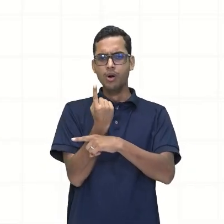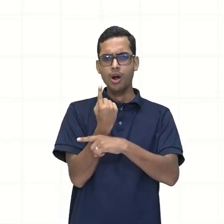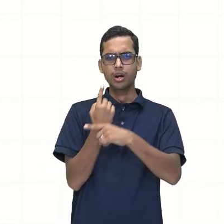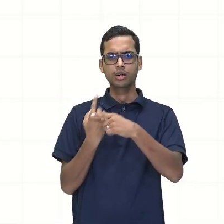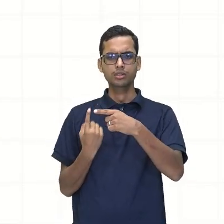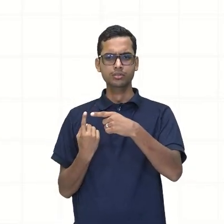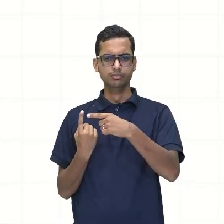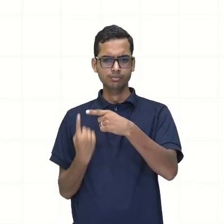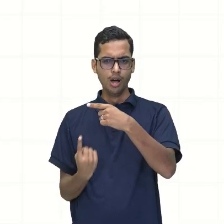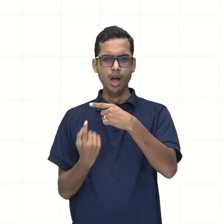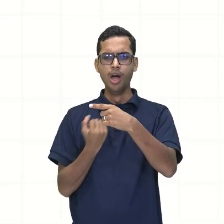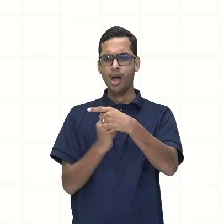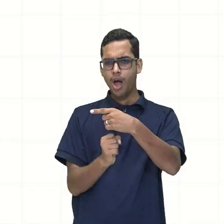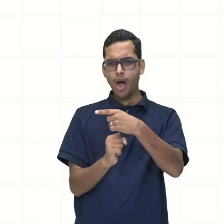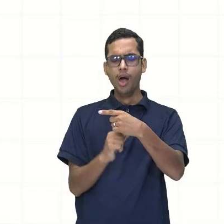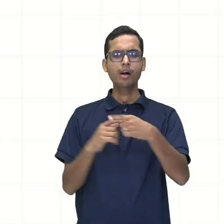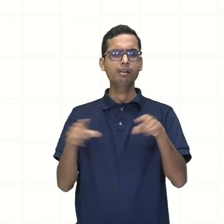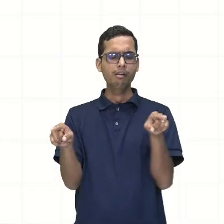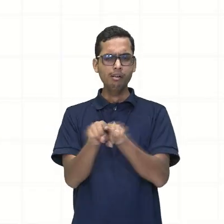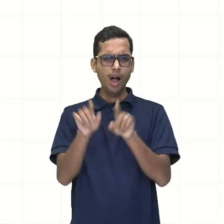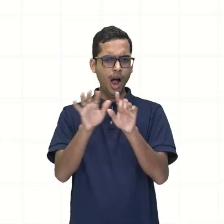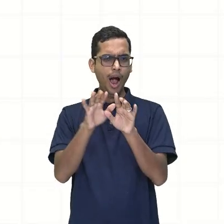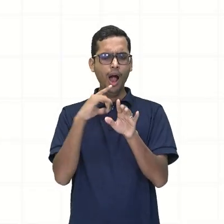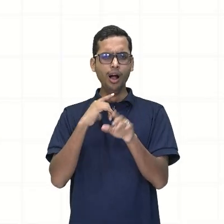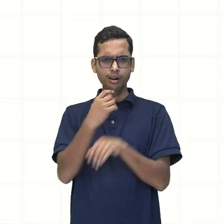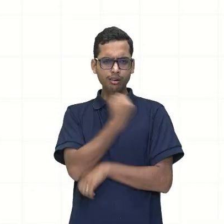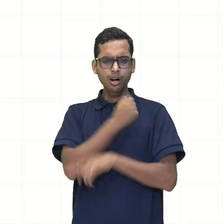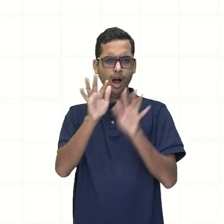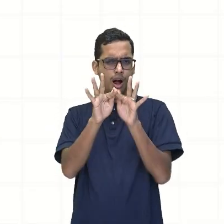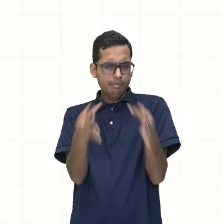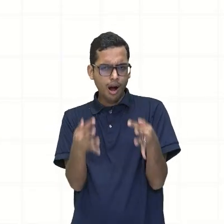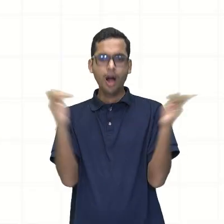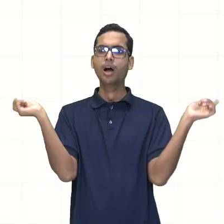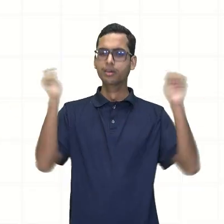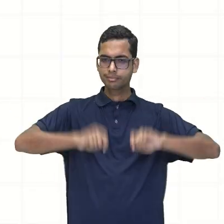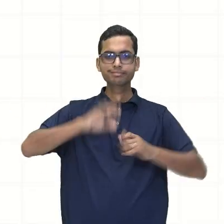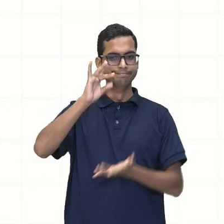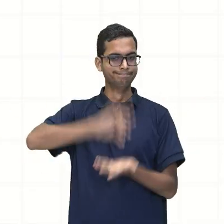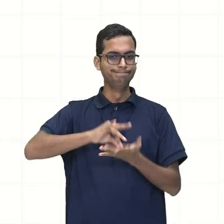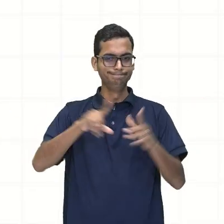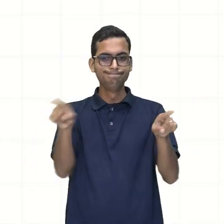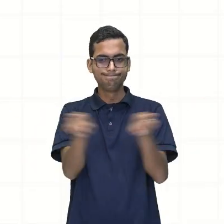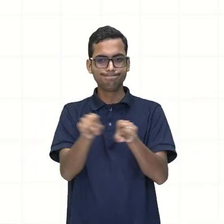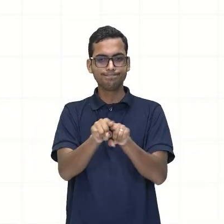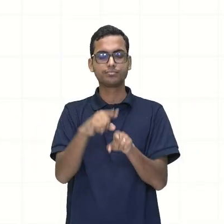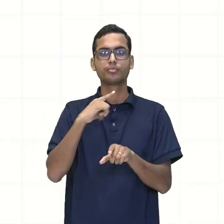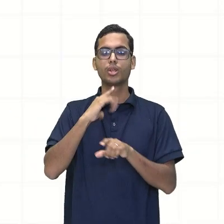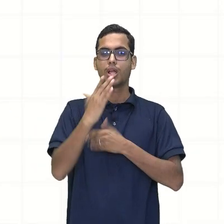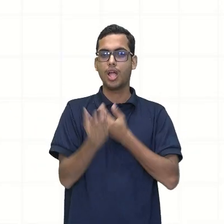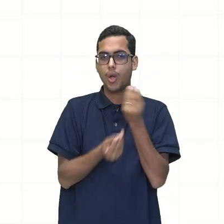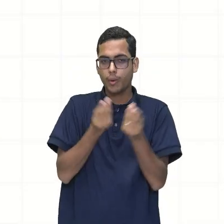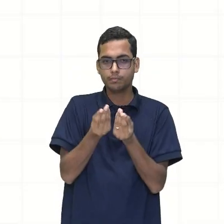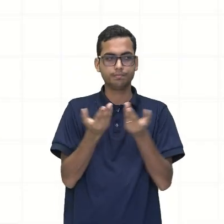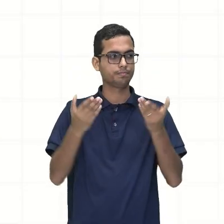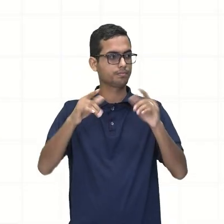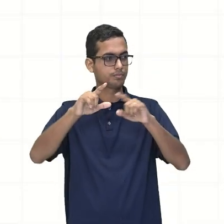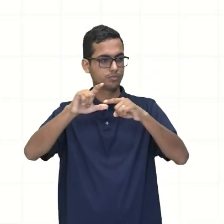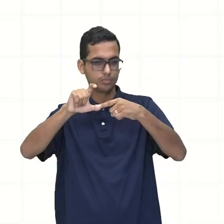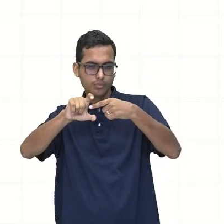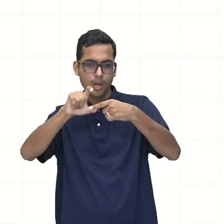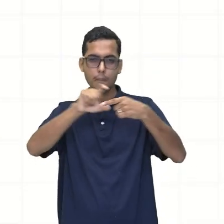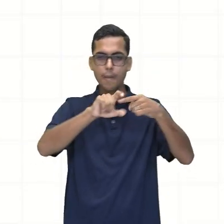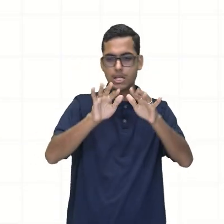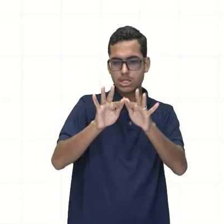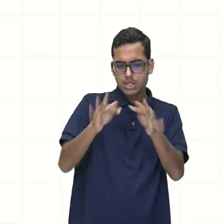grande, ainda dá para simplificar. Então, a gente vai tentar simplificar e já sabe que não dá